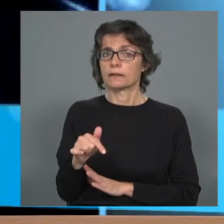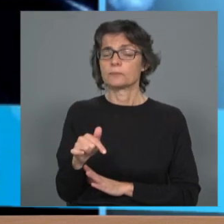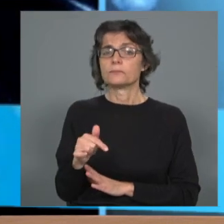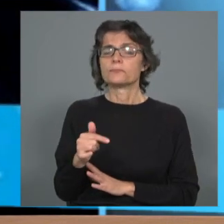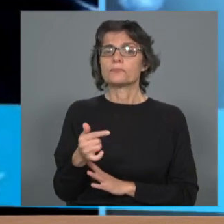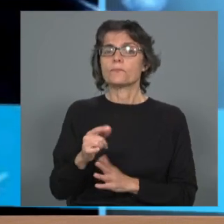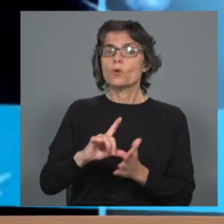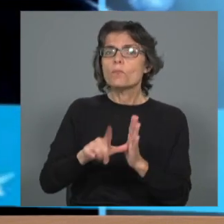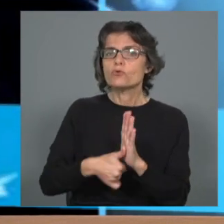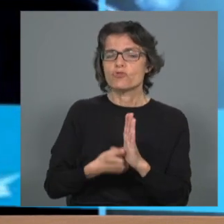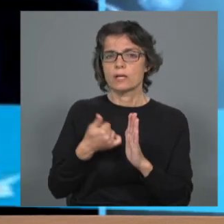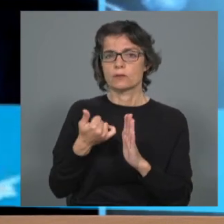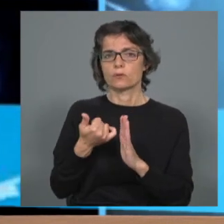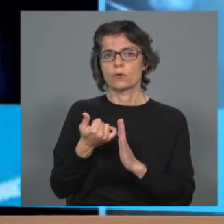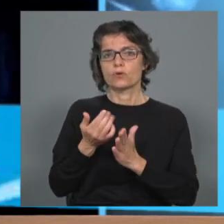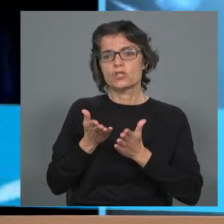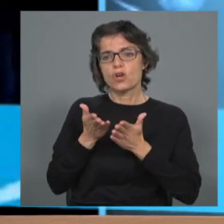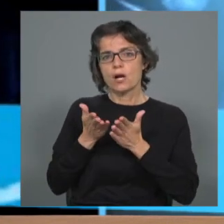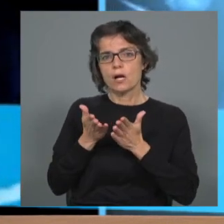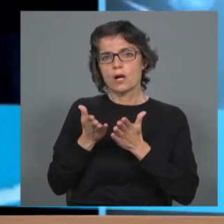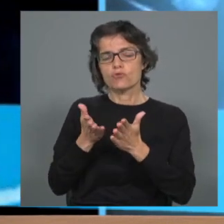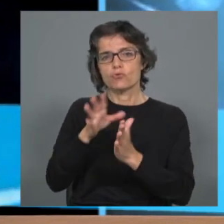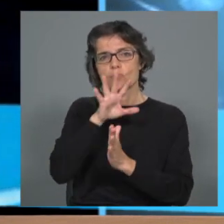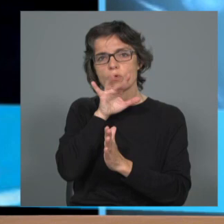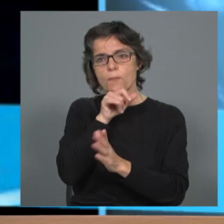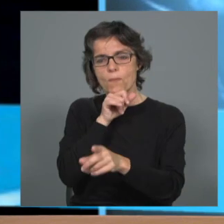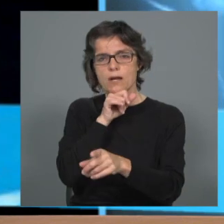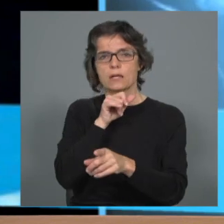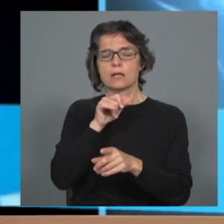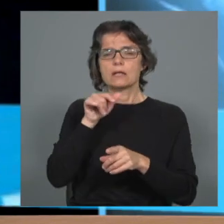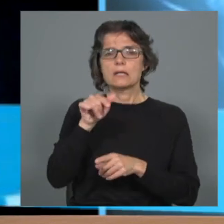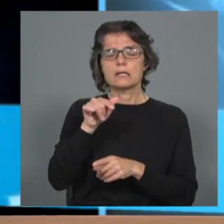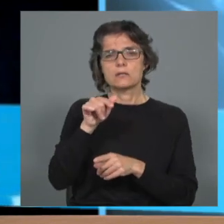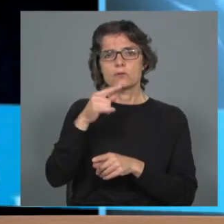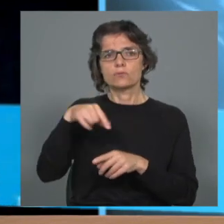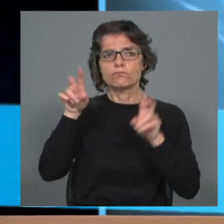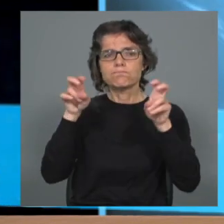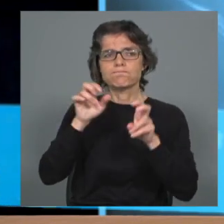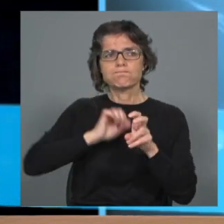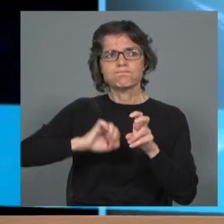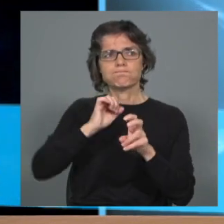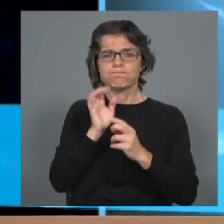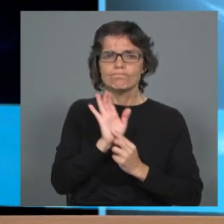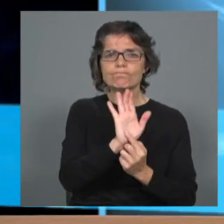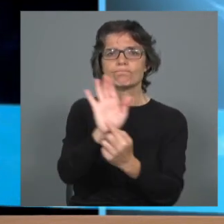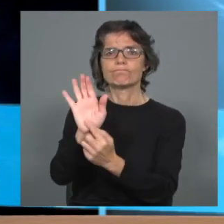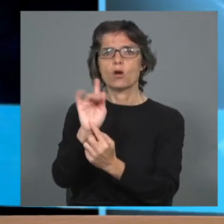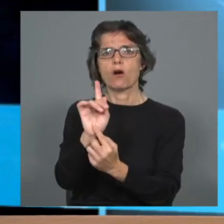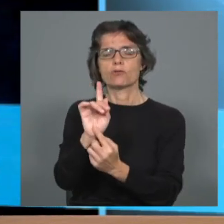a Ajuda de Mãe quis sempre mostrar que era possível, ajudando as